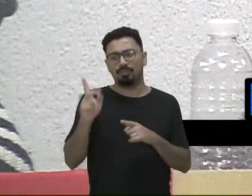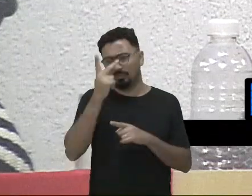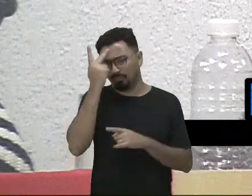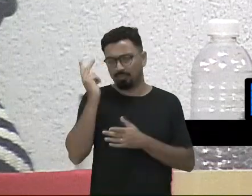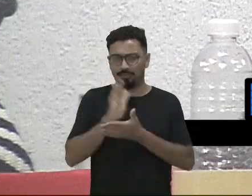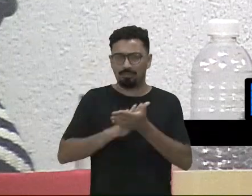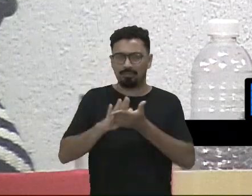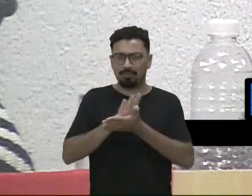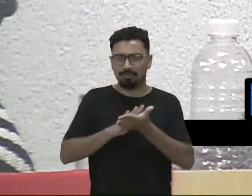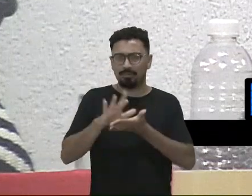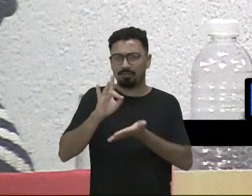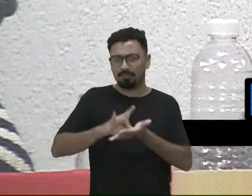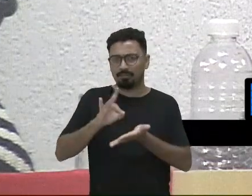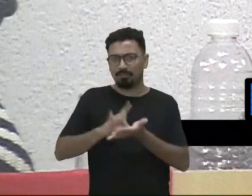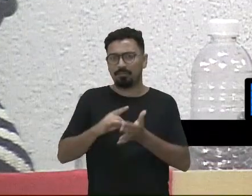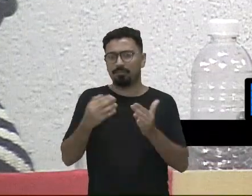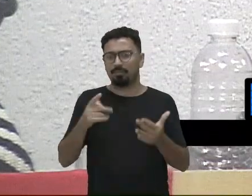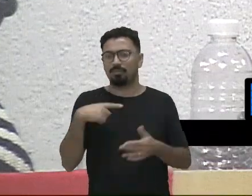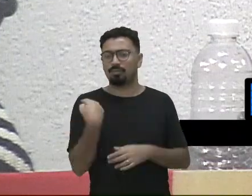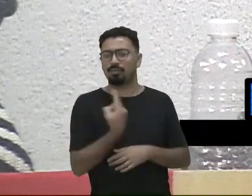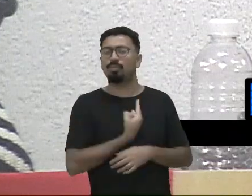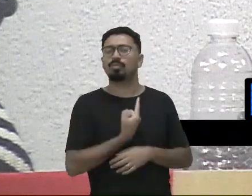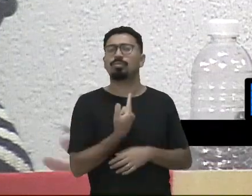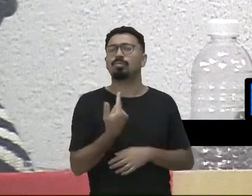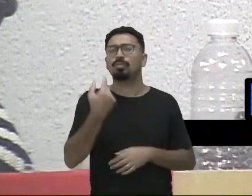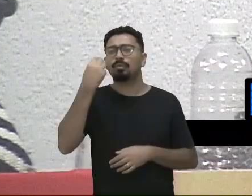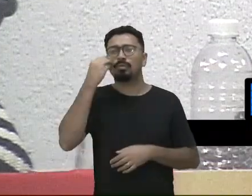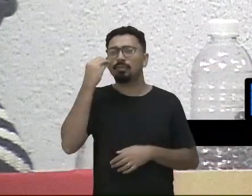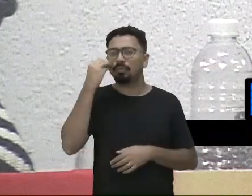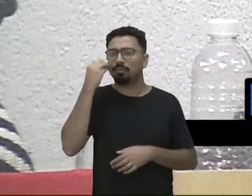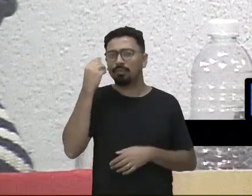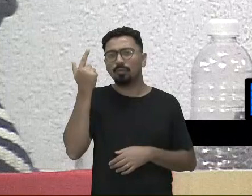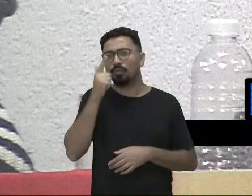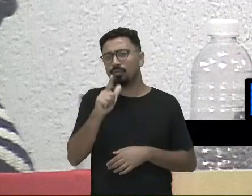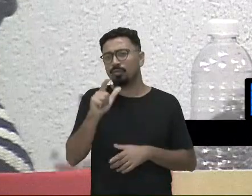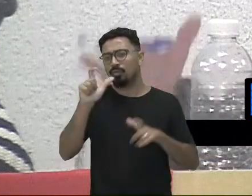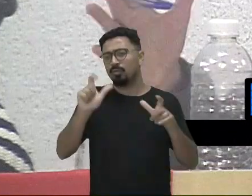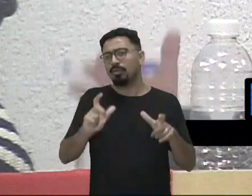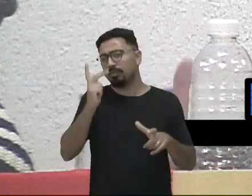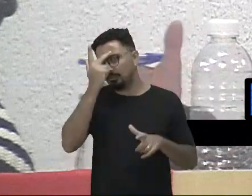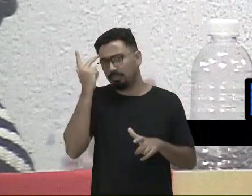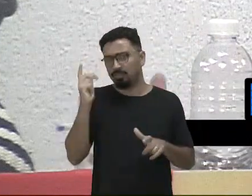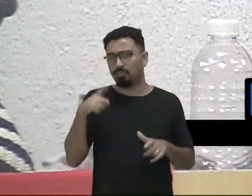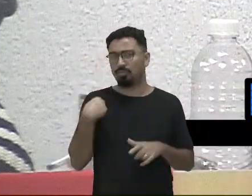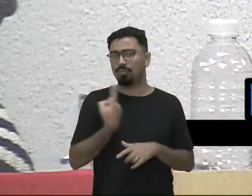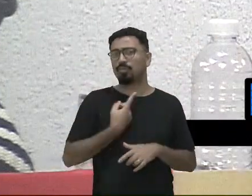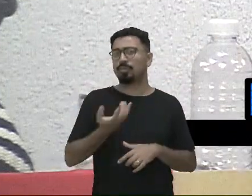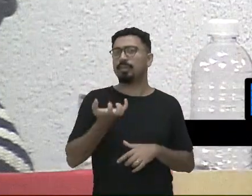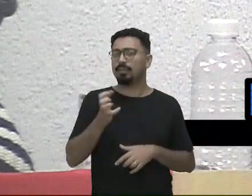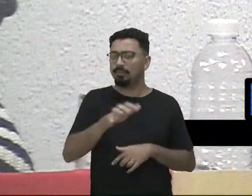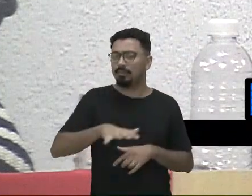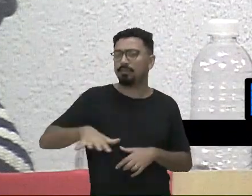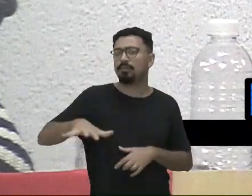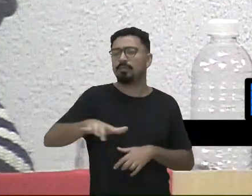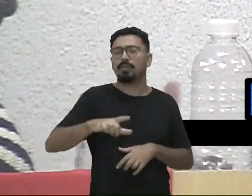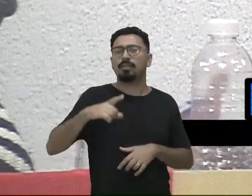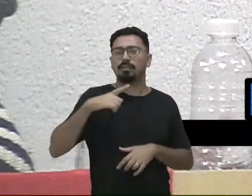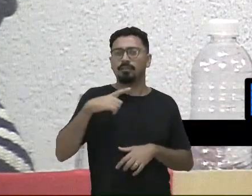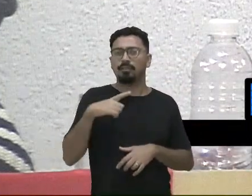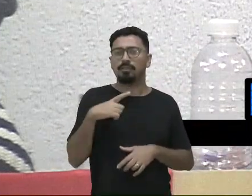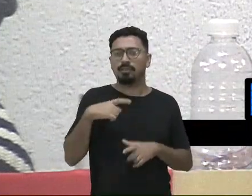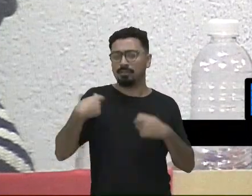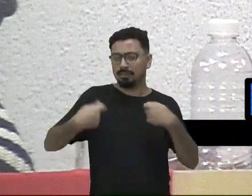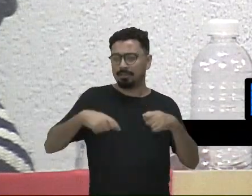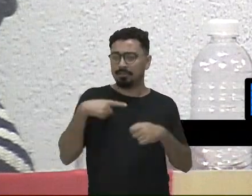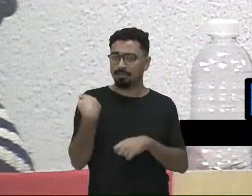fato não ofendem, né? A gente não está aqui tentando tomar o lugar de ninguém, a gente só quer espaço também para trazer as nossas demandas,